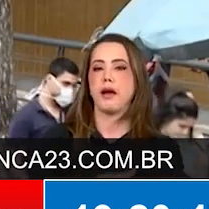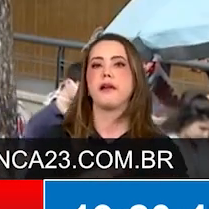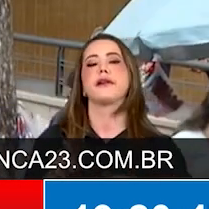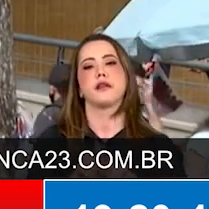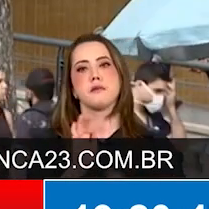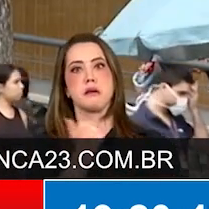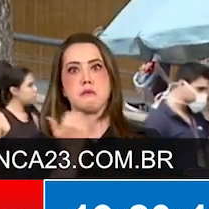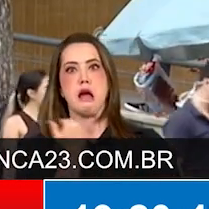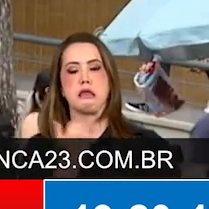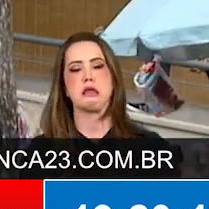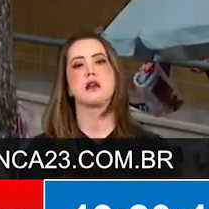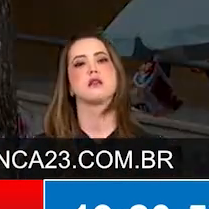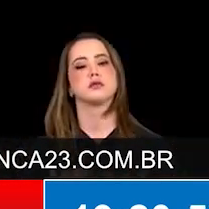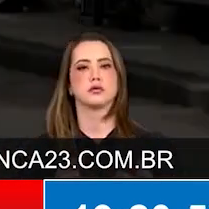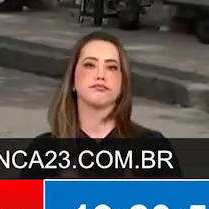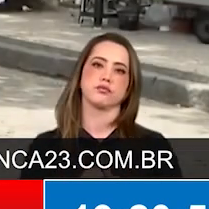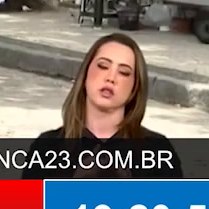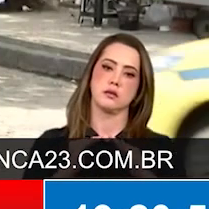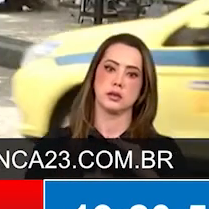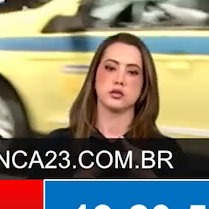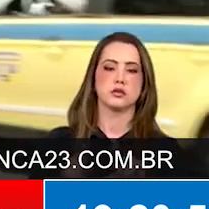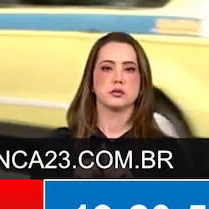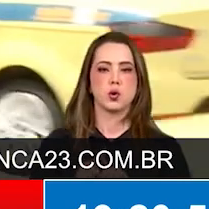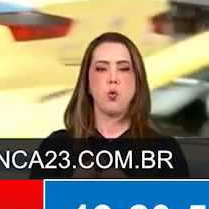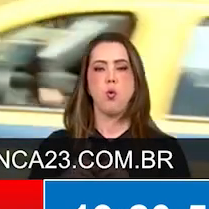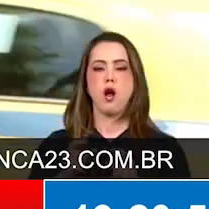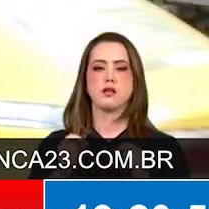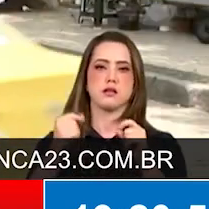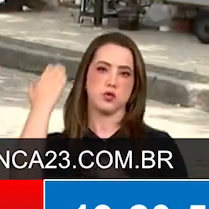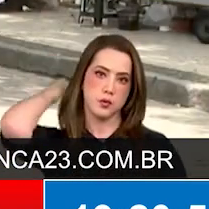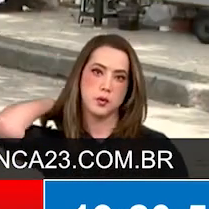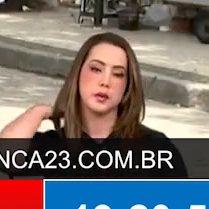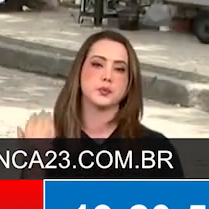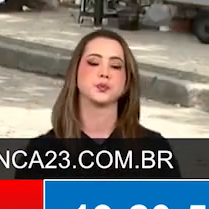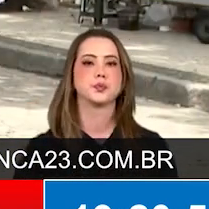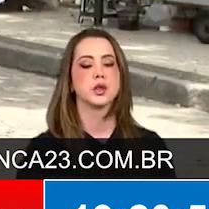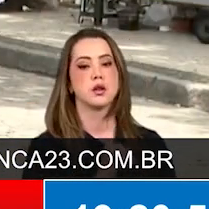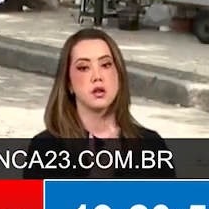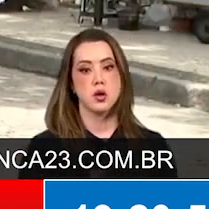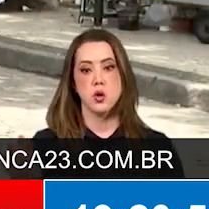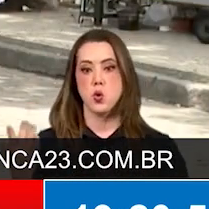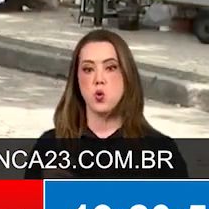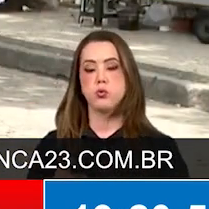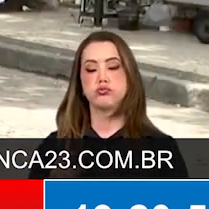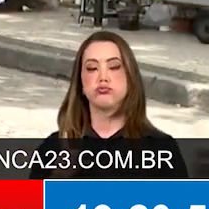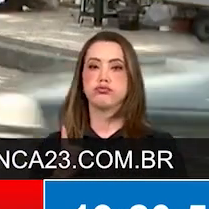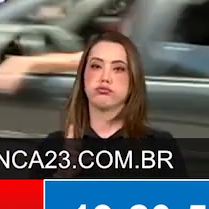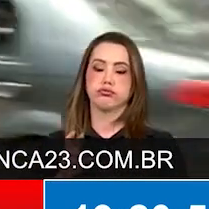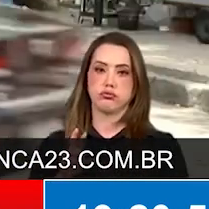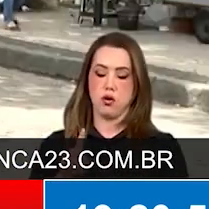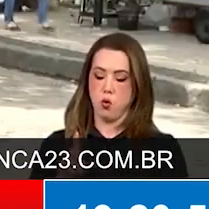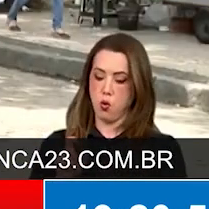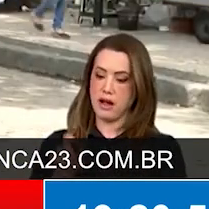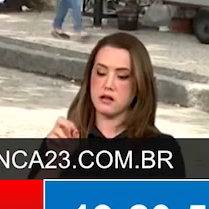mata, atrás apenas do câncer de pulmão. O Instituto Nacional do Câncer prevê que o número de casos de câncer de próstata supere os do ano